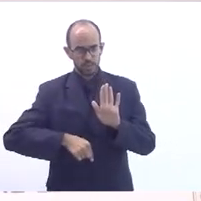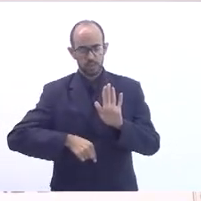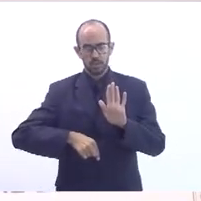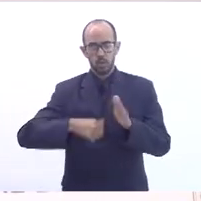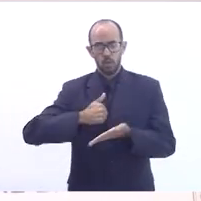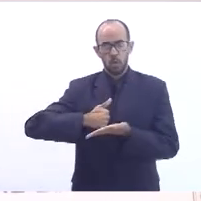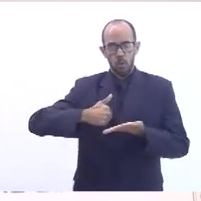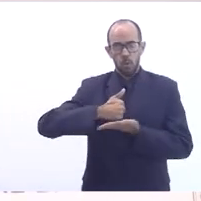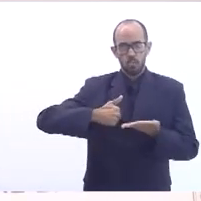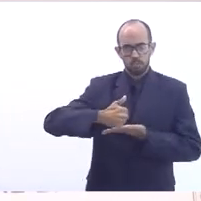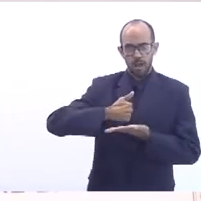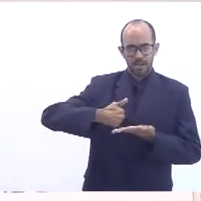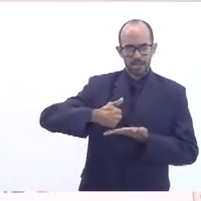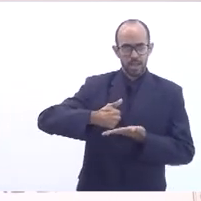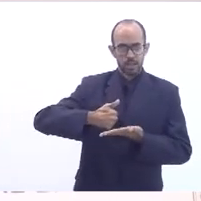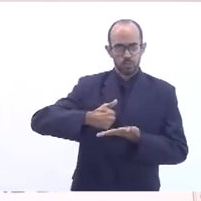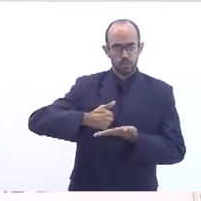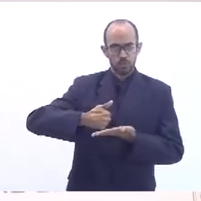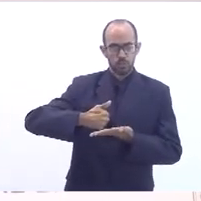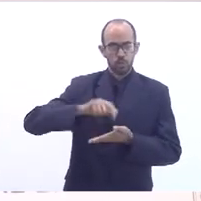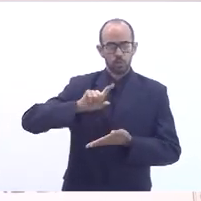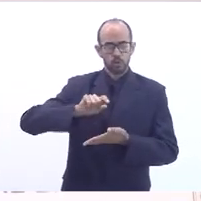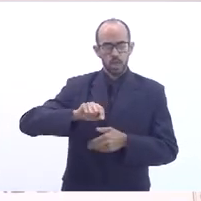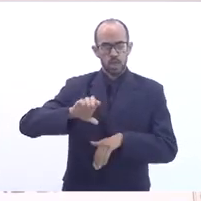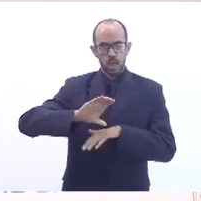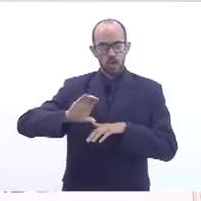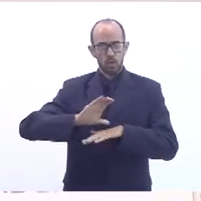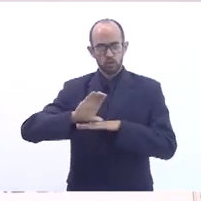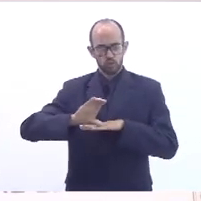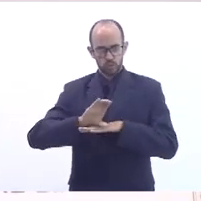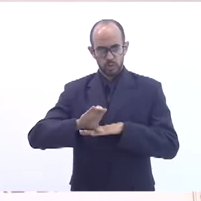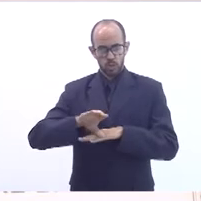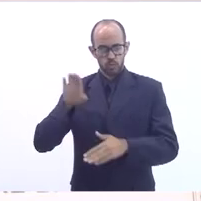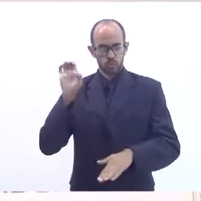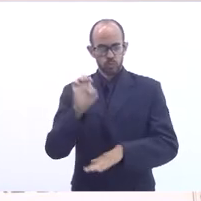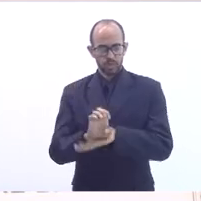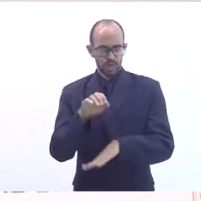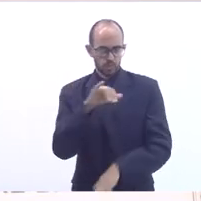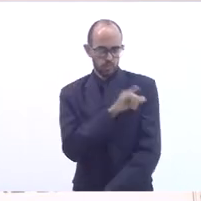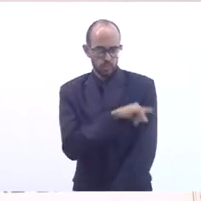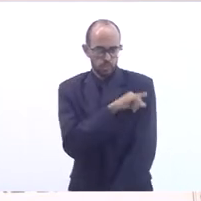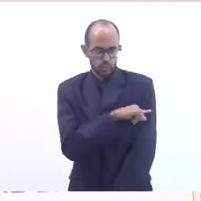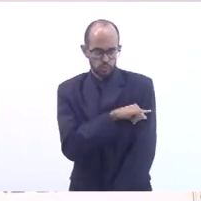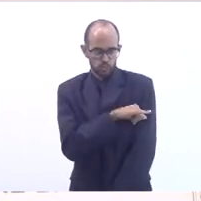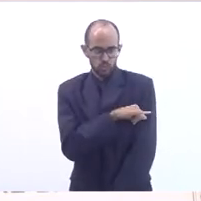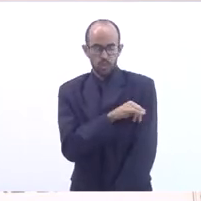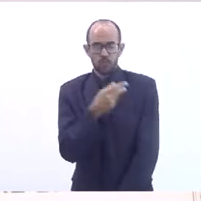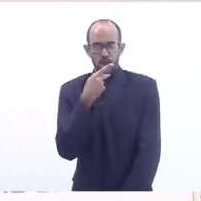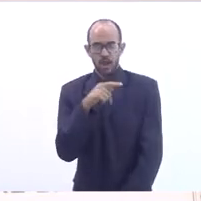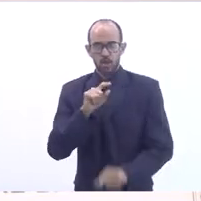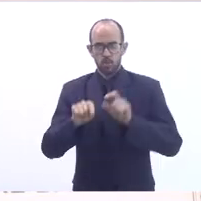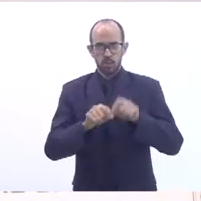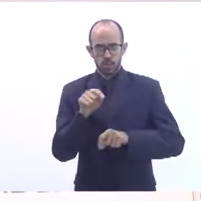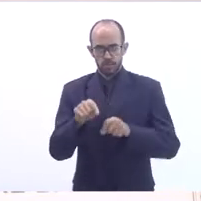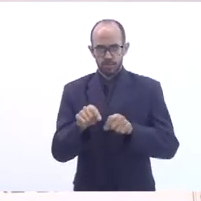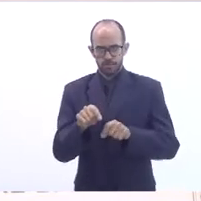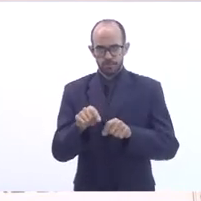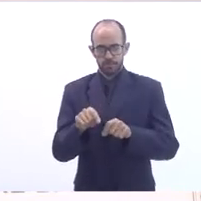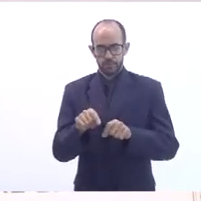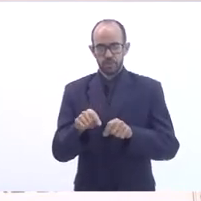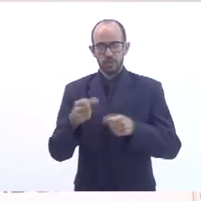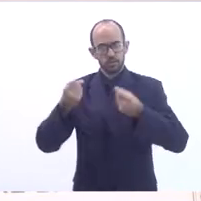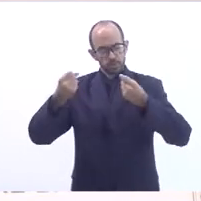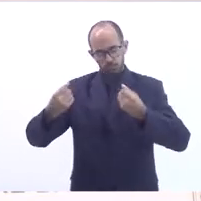baseado da com Oi e a constituição do Estado do Rio de Janeiro diz o seguinte todos até só dizer o seguinte é esse